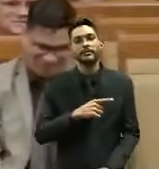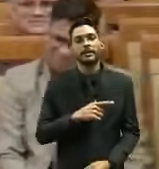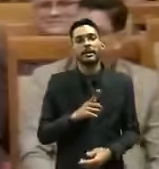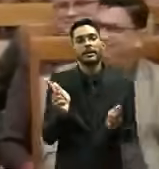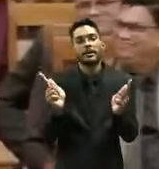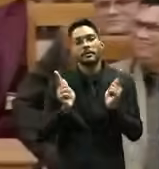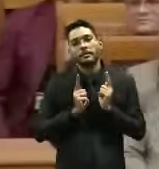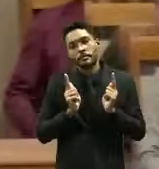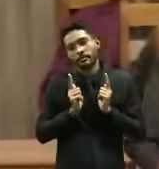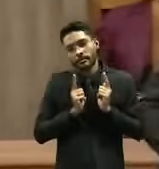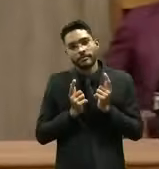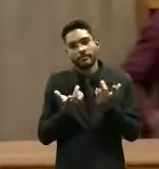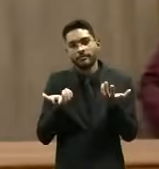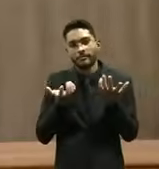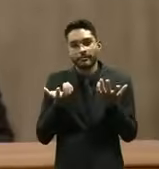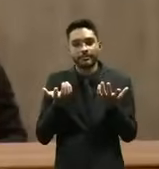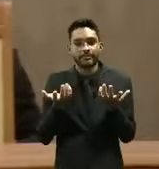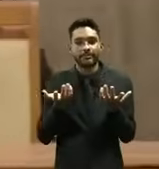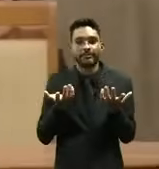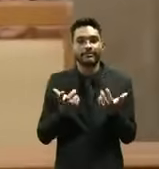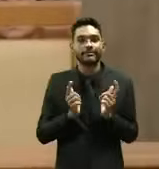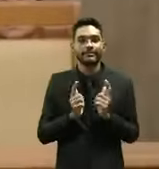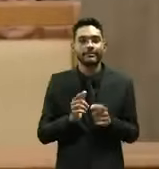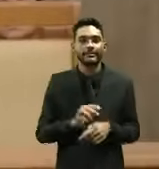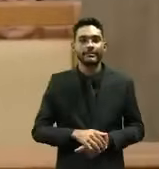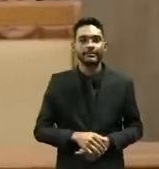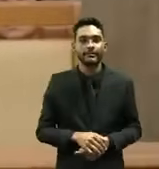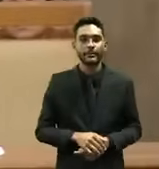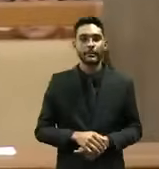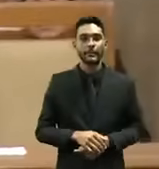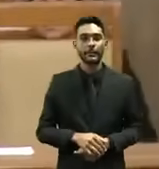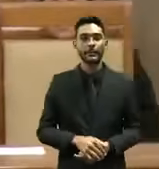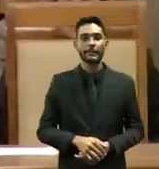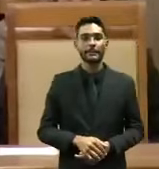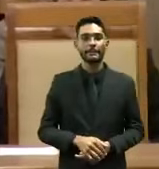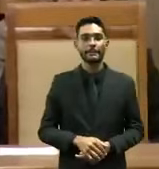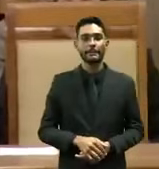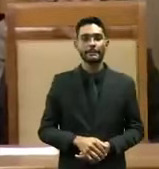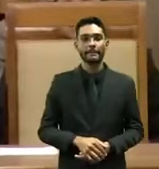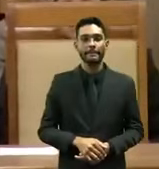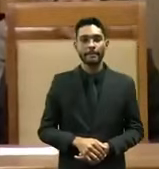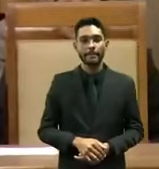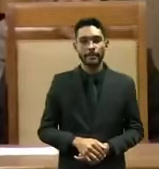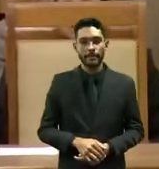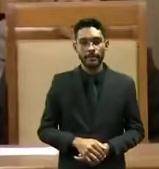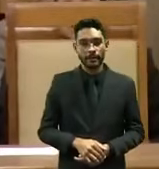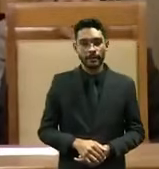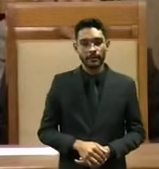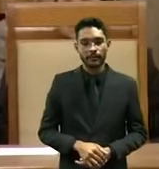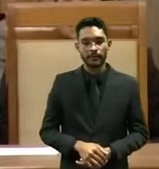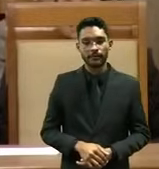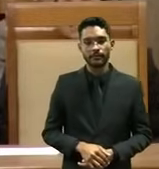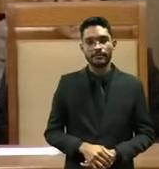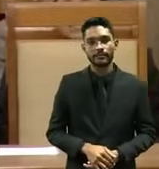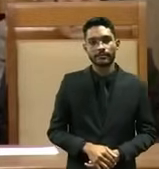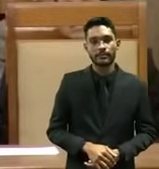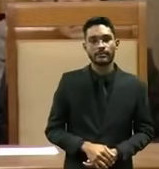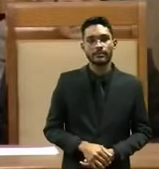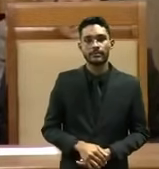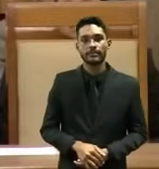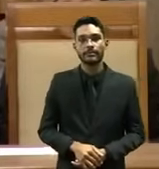um dia desse um pastor chamou que dia que o Napoleão chamou tinha que vi eram assim vai receber